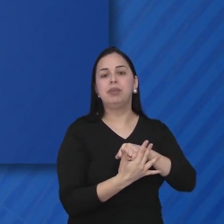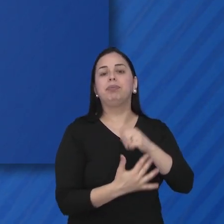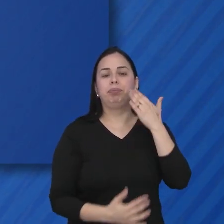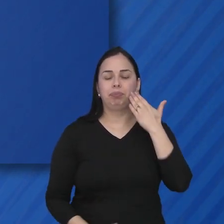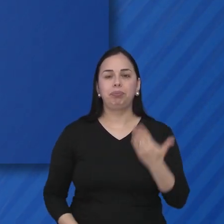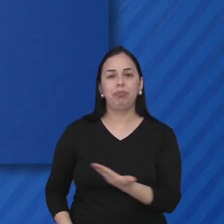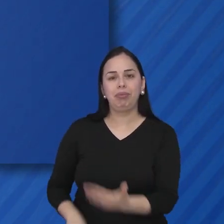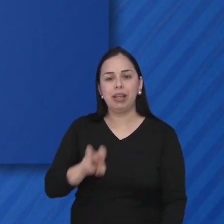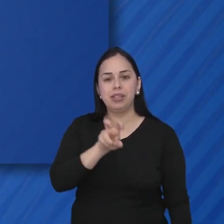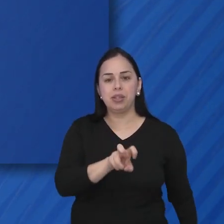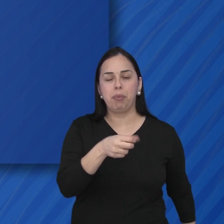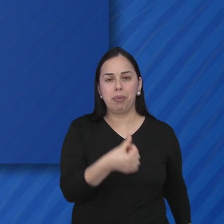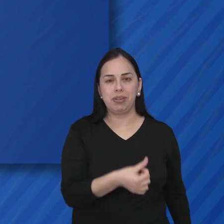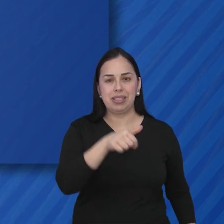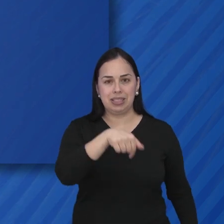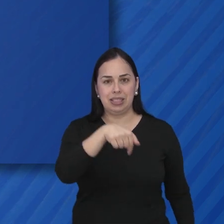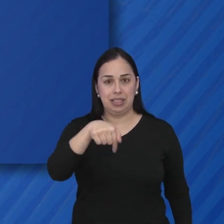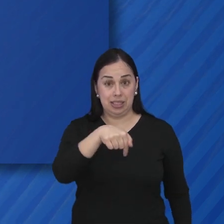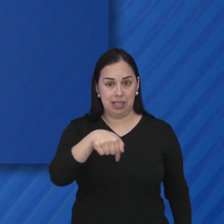que somou